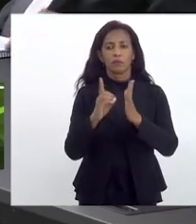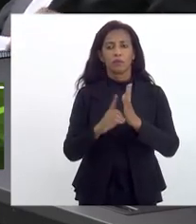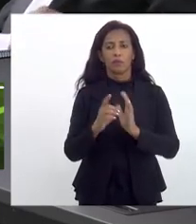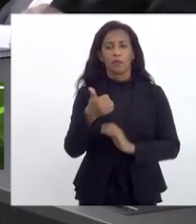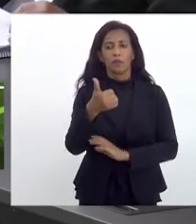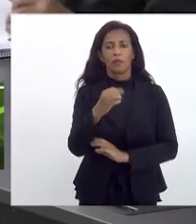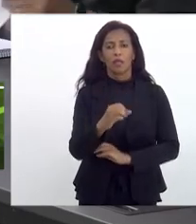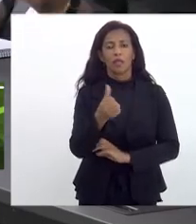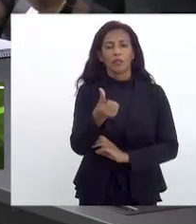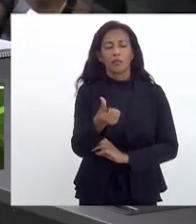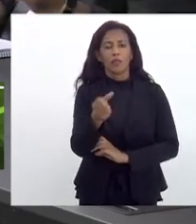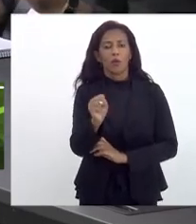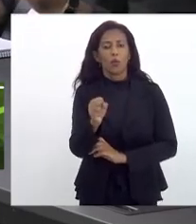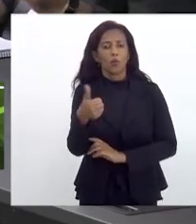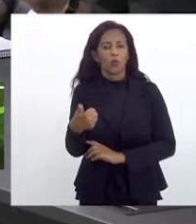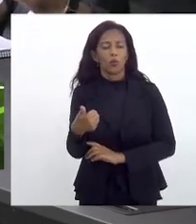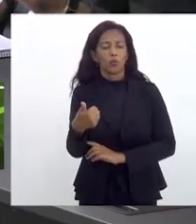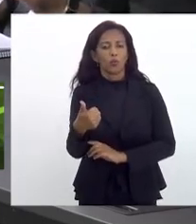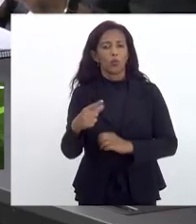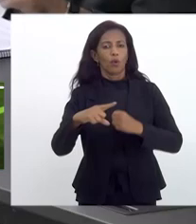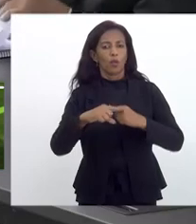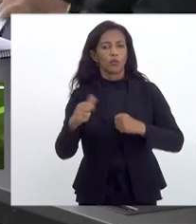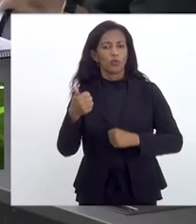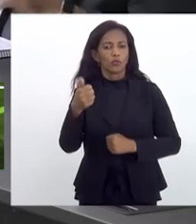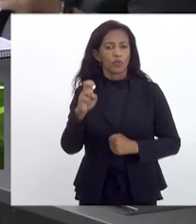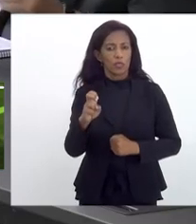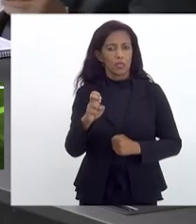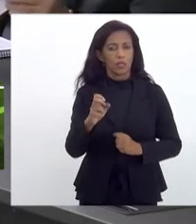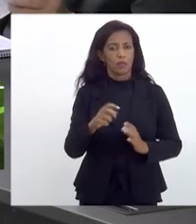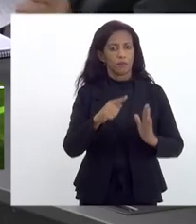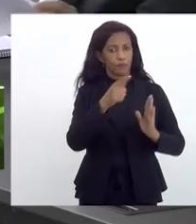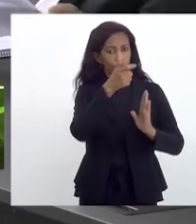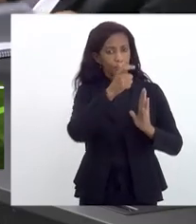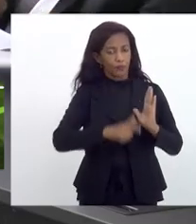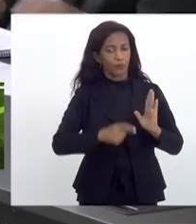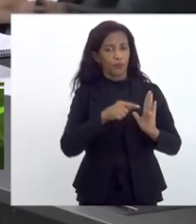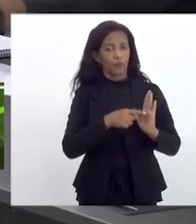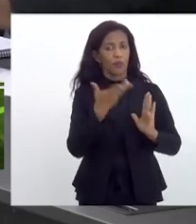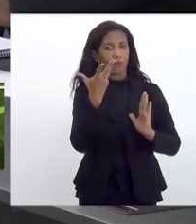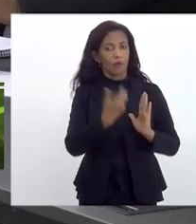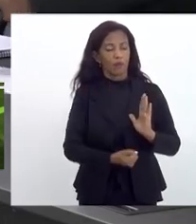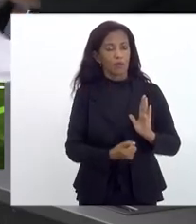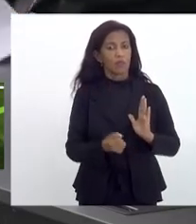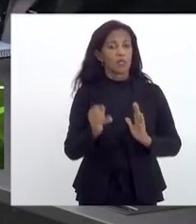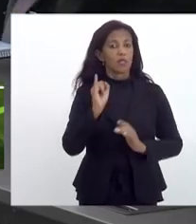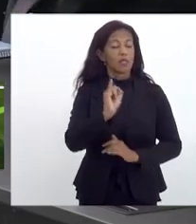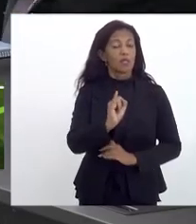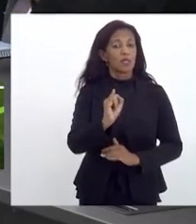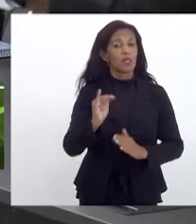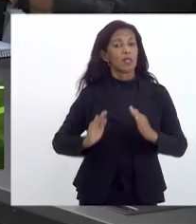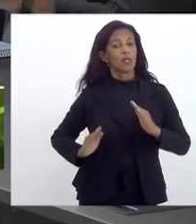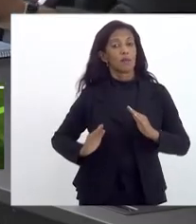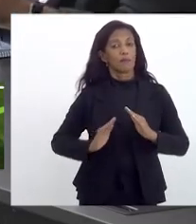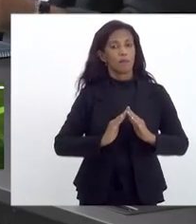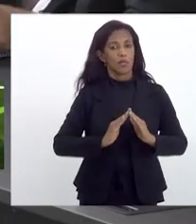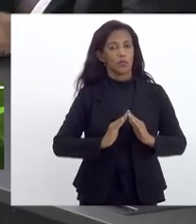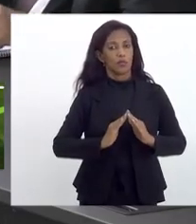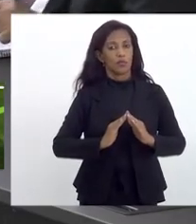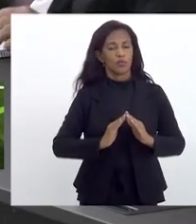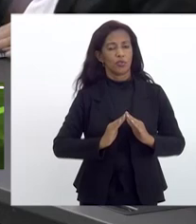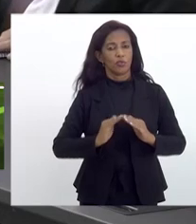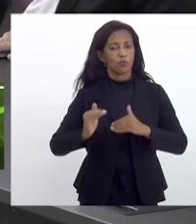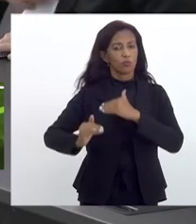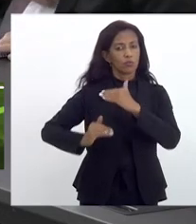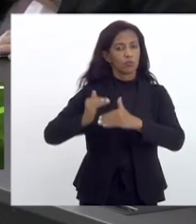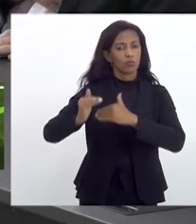Decreto 10681, artigo 15, para o primeiro. O disposto neste artigo será considerado atendido caso o limite, a limitação do